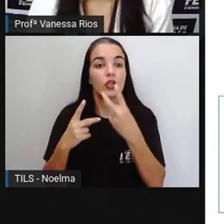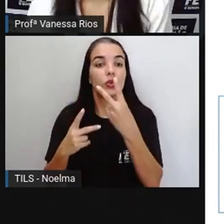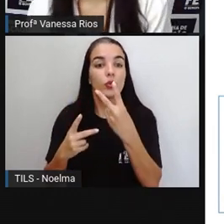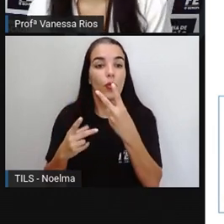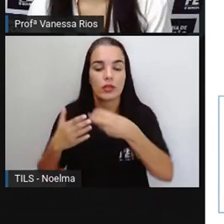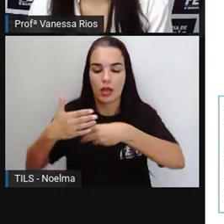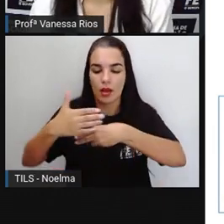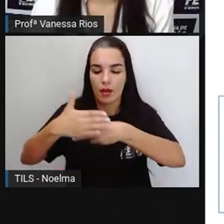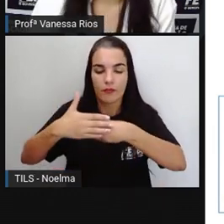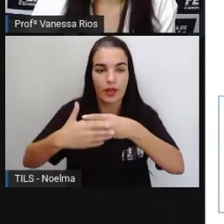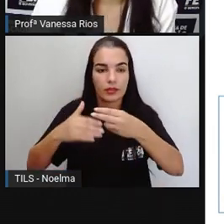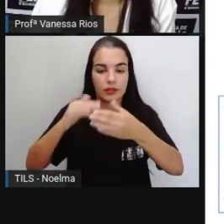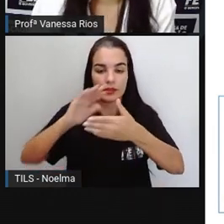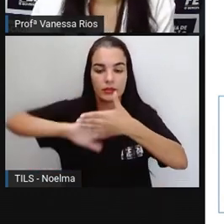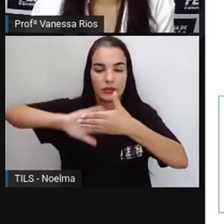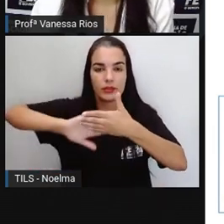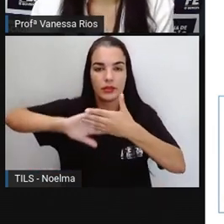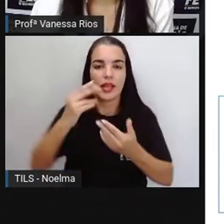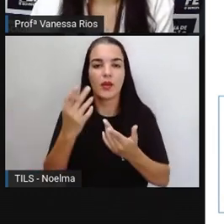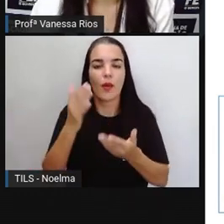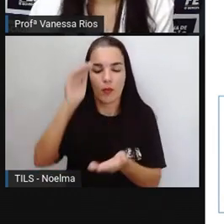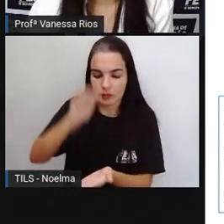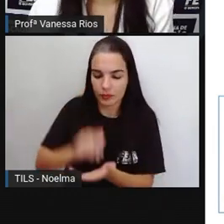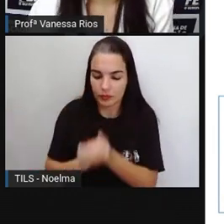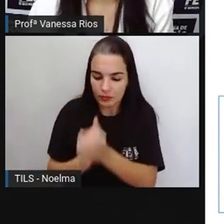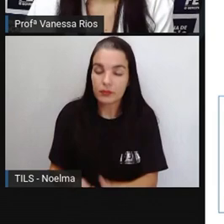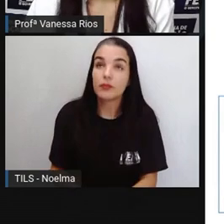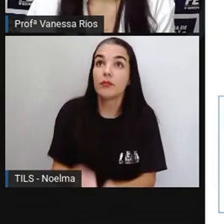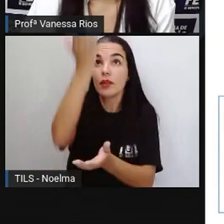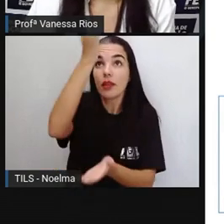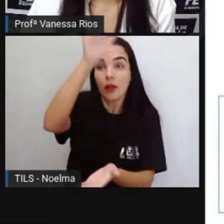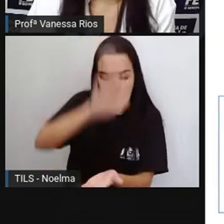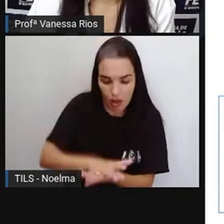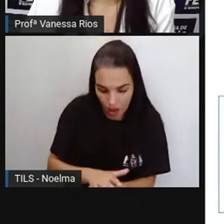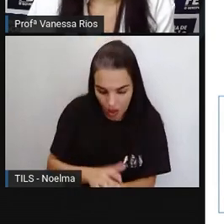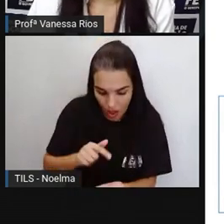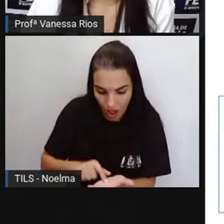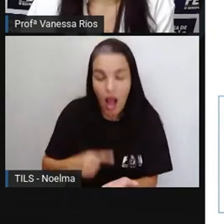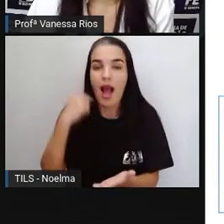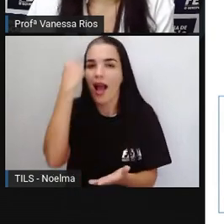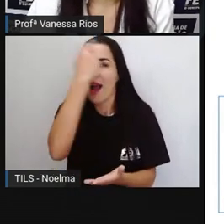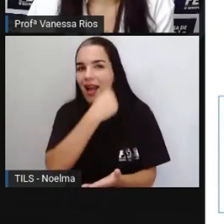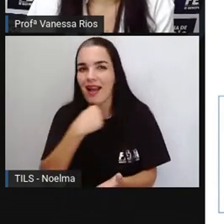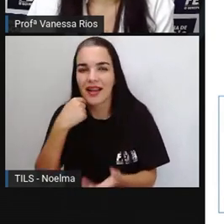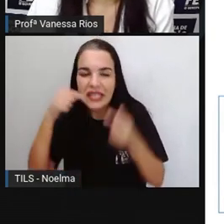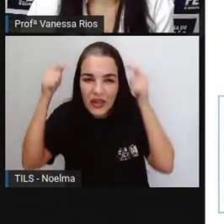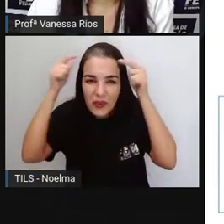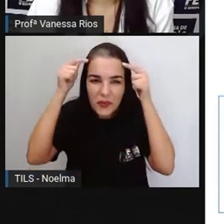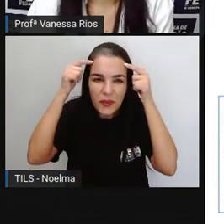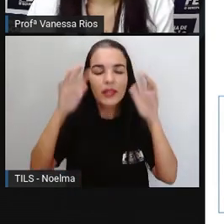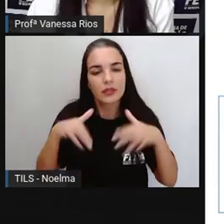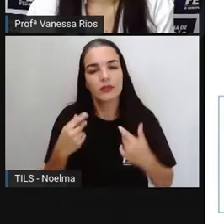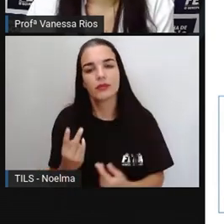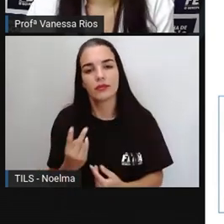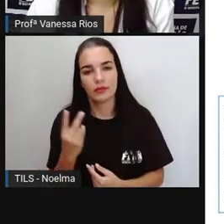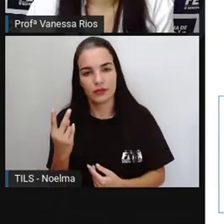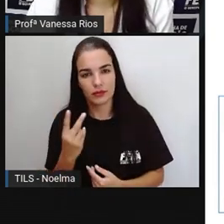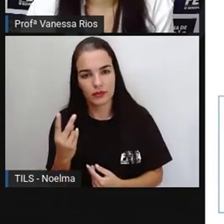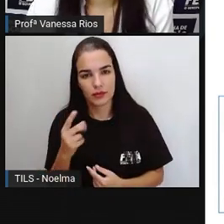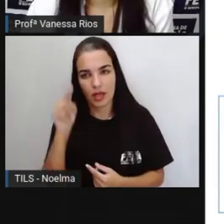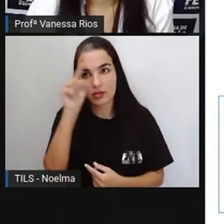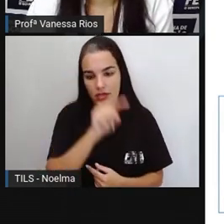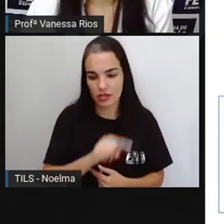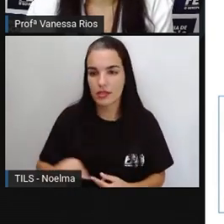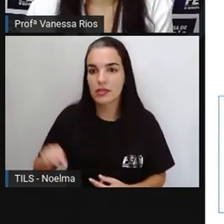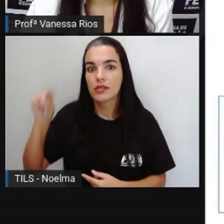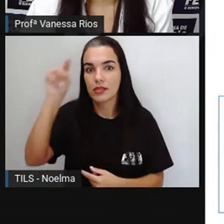a gente observa aí o jogo do cara e coroa, a gente lembra bem disso. As faces da moeda são formadas por